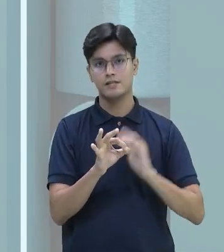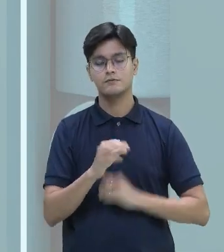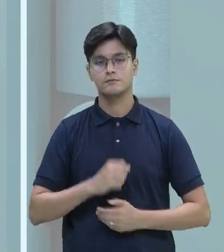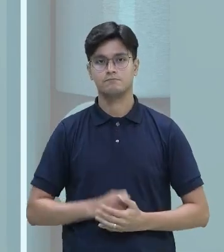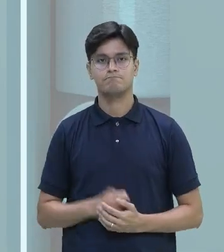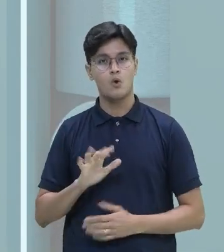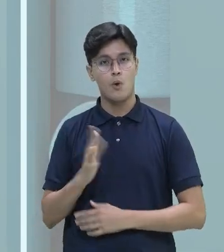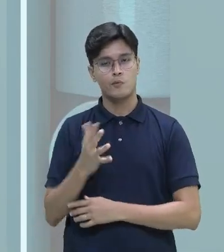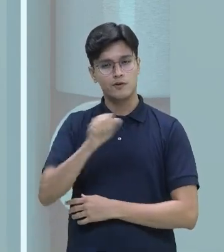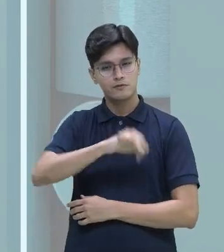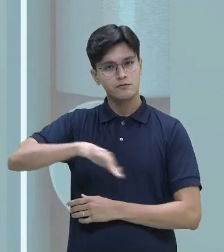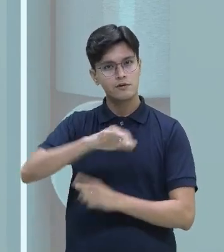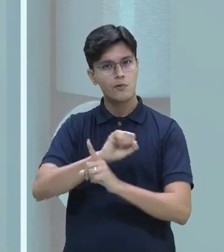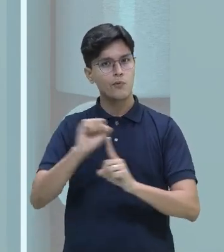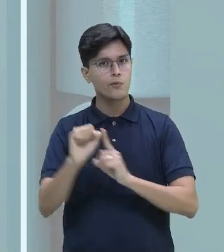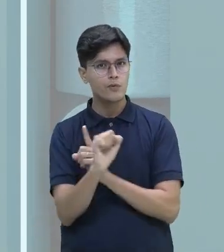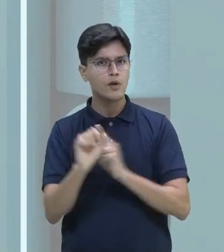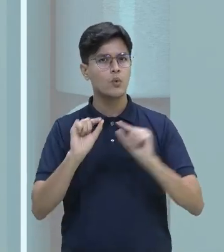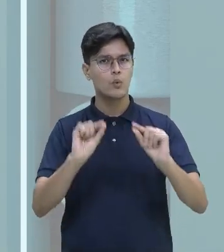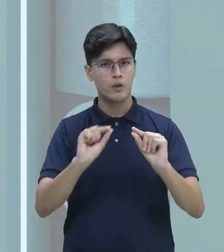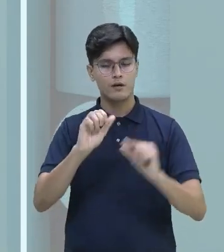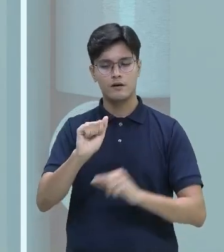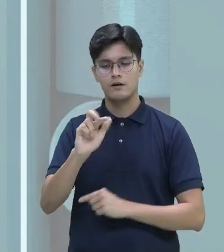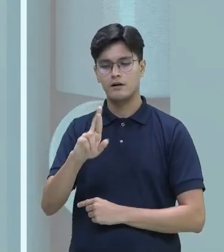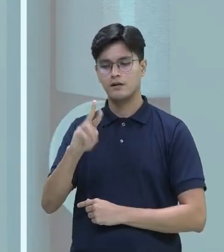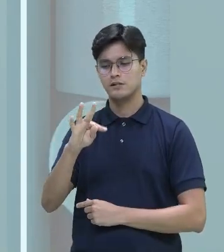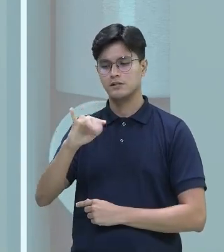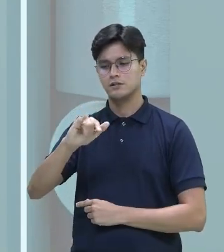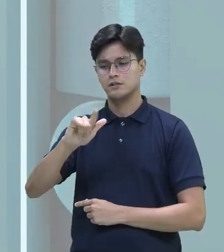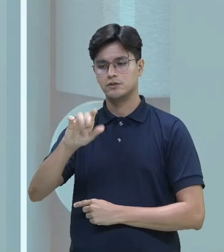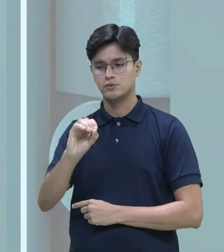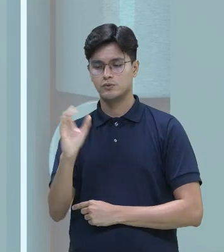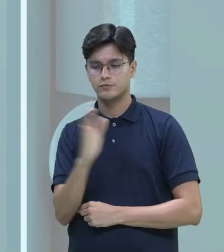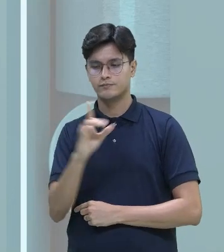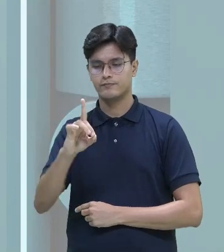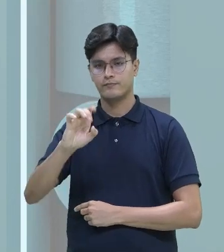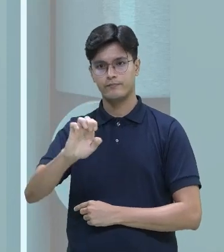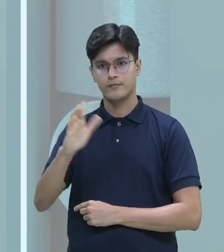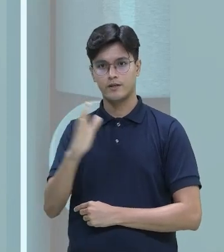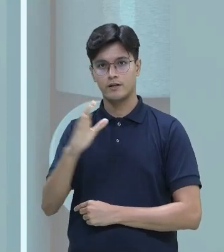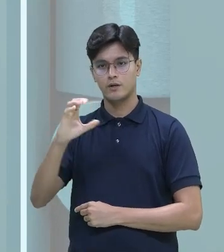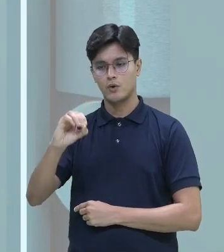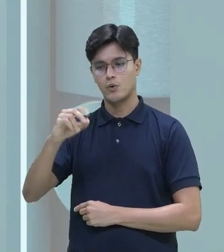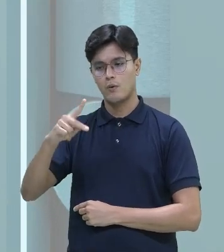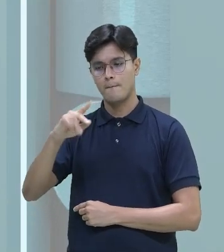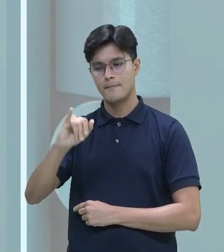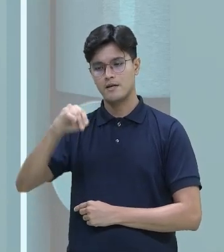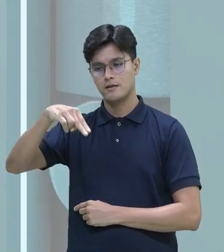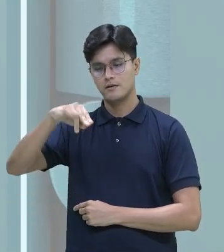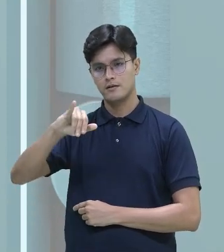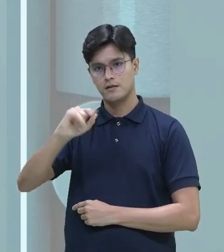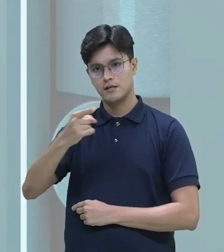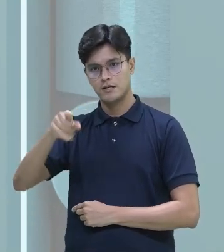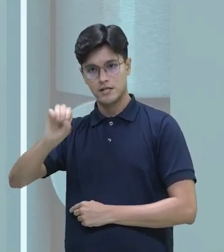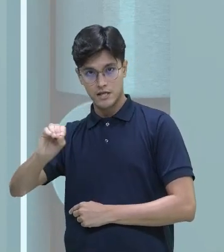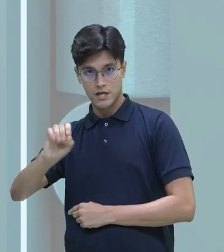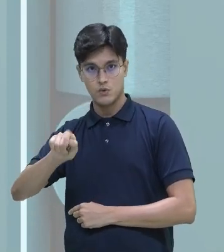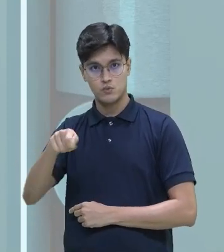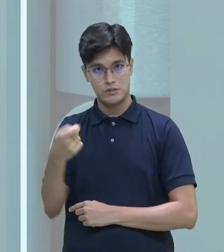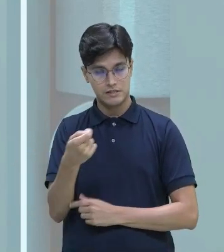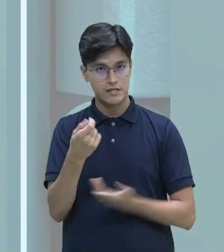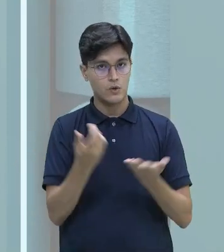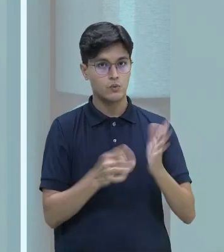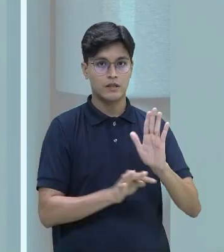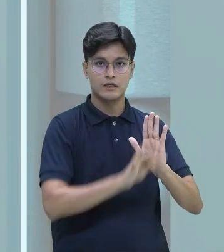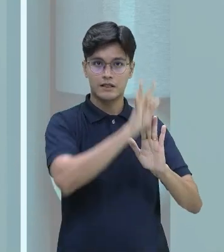o artigo de opinião, né? O artigo de opinião ele vai se enquadrar dentro desse tipo dissertativo argumentativo. Então, o que nós vamos